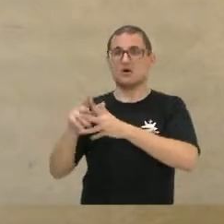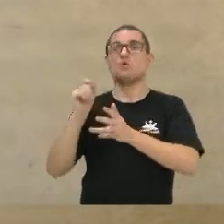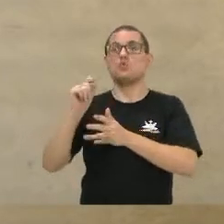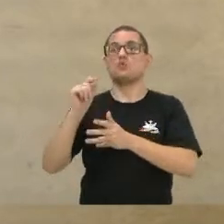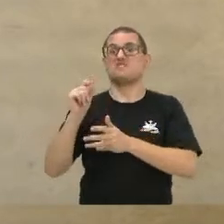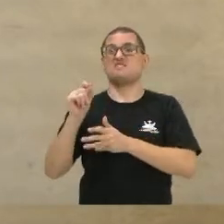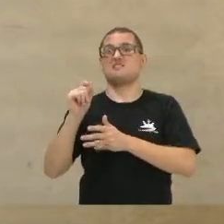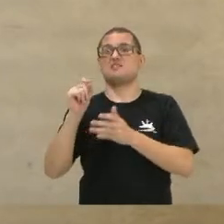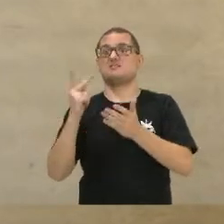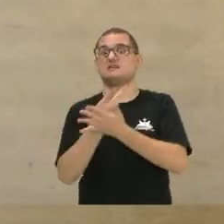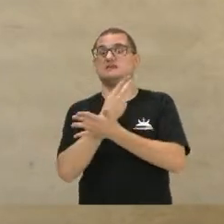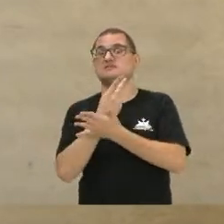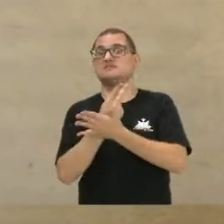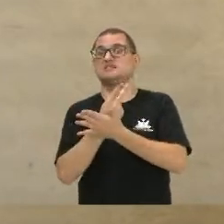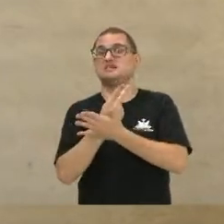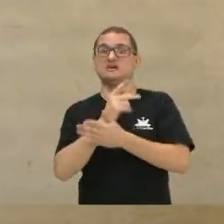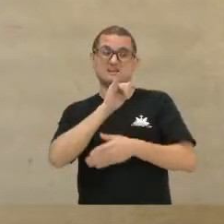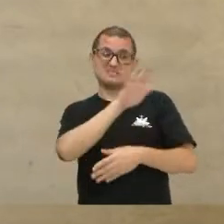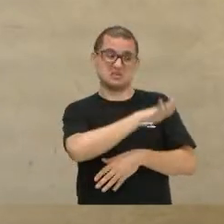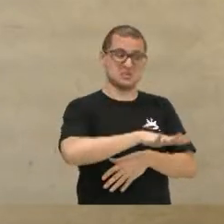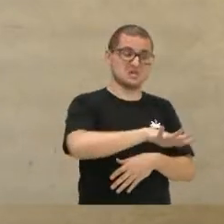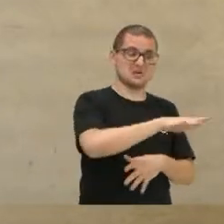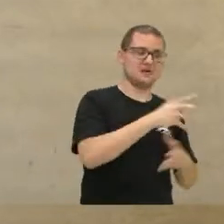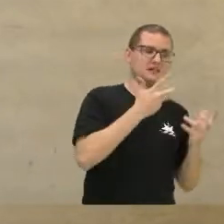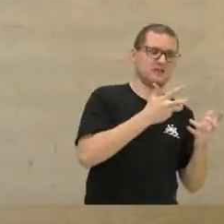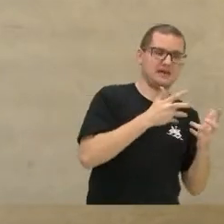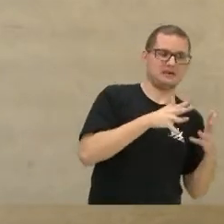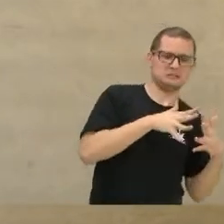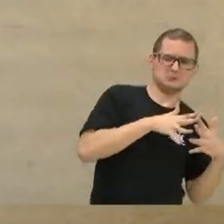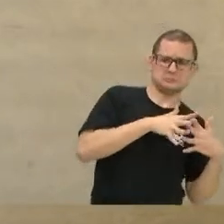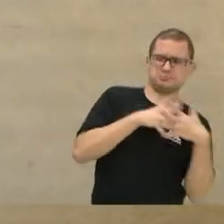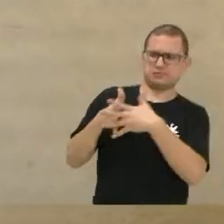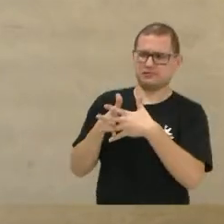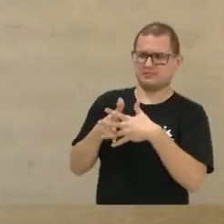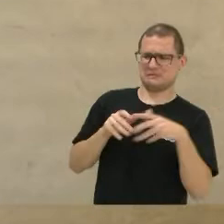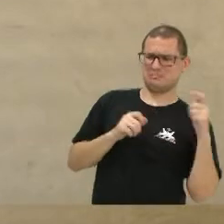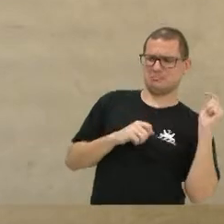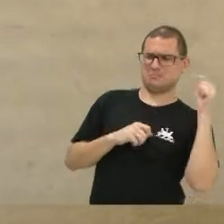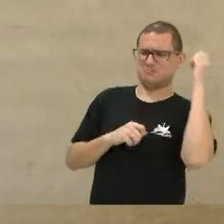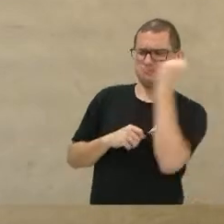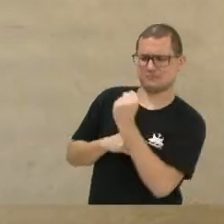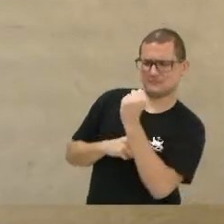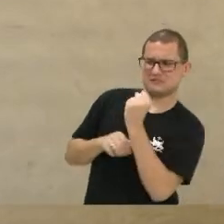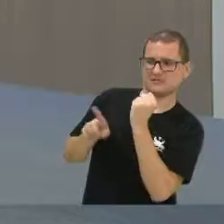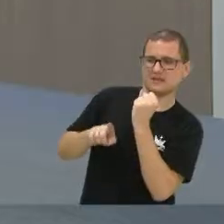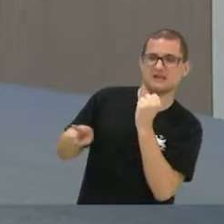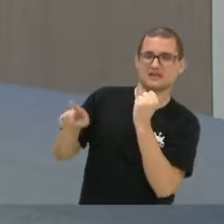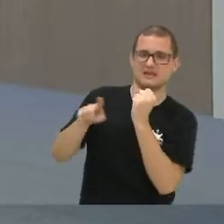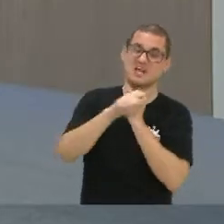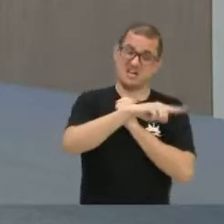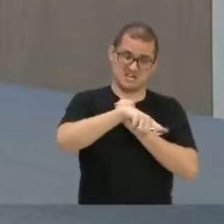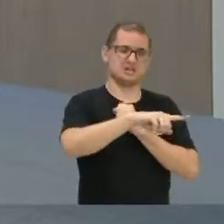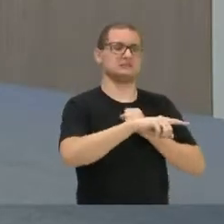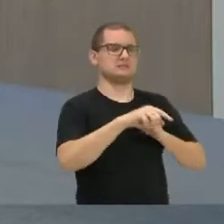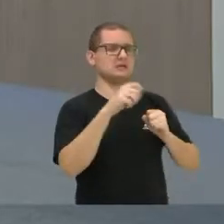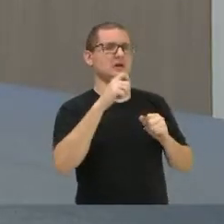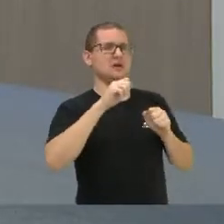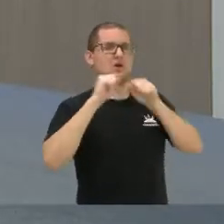se alguém pretendesse prejudicá-las é deste modo que deveria morrer ai caramba